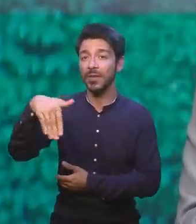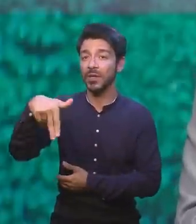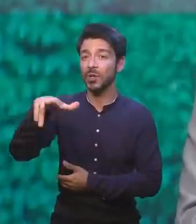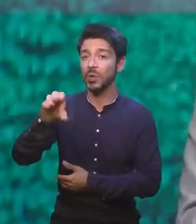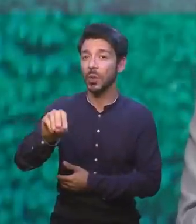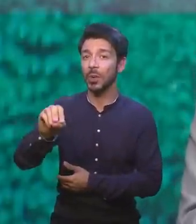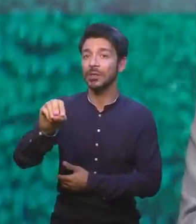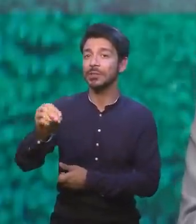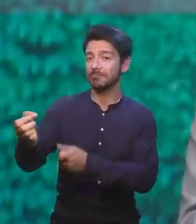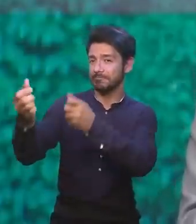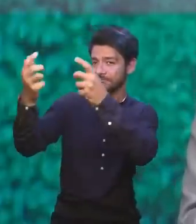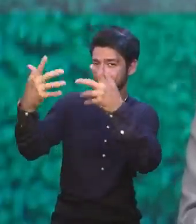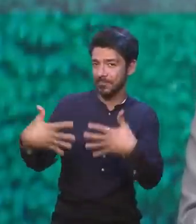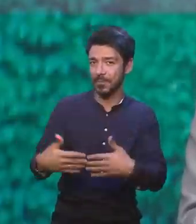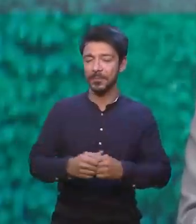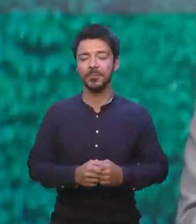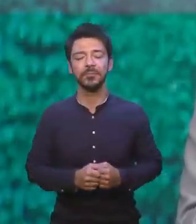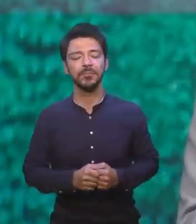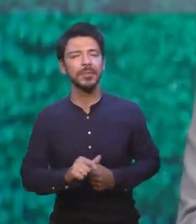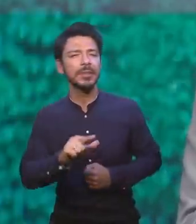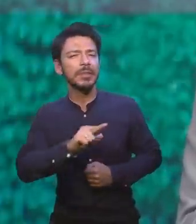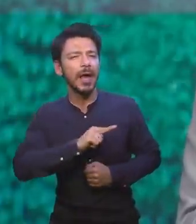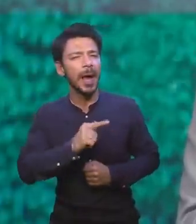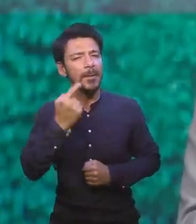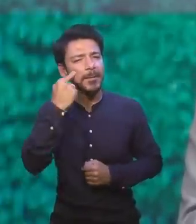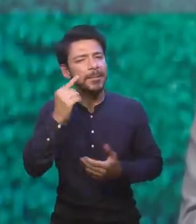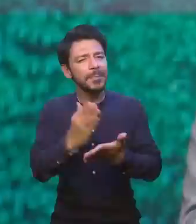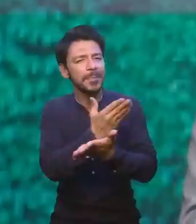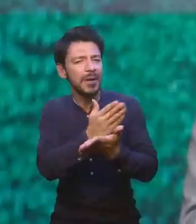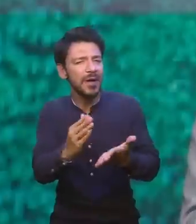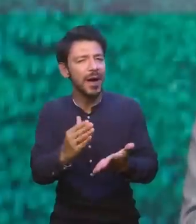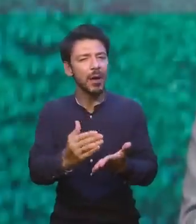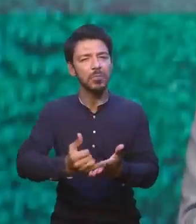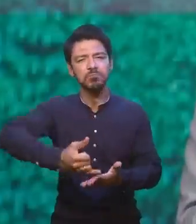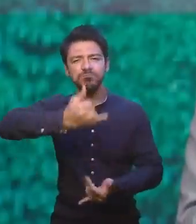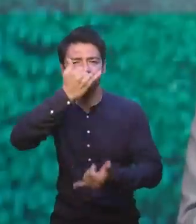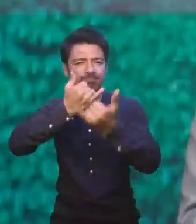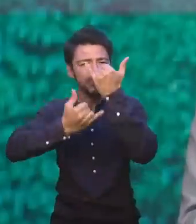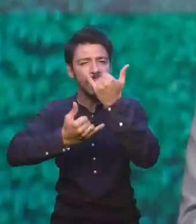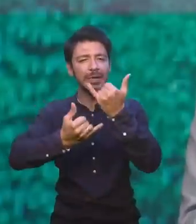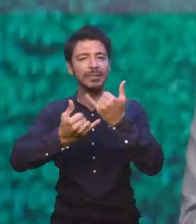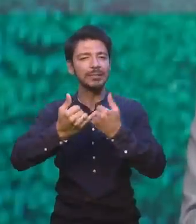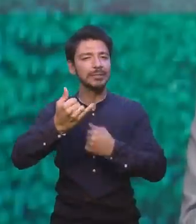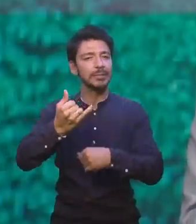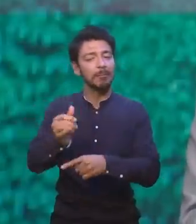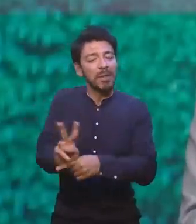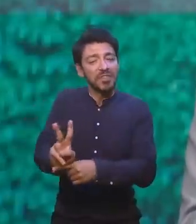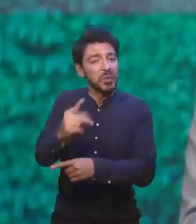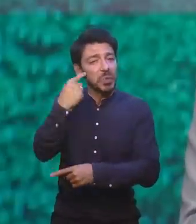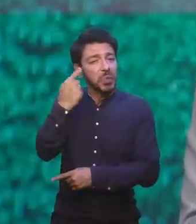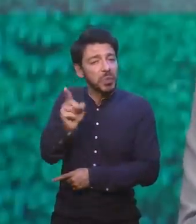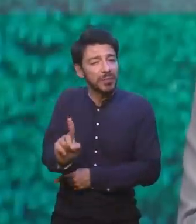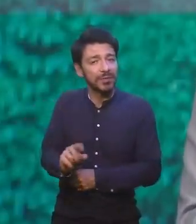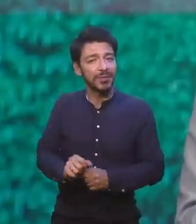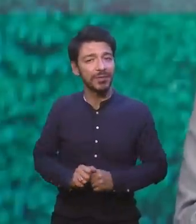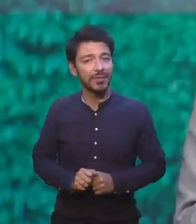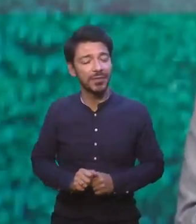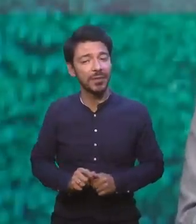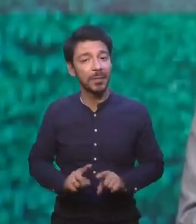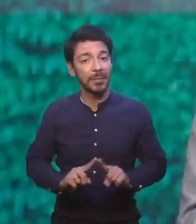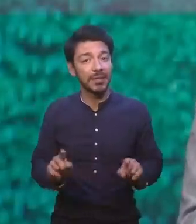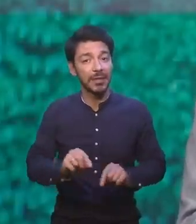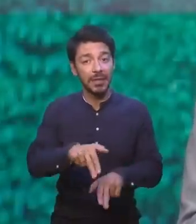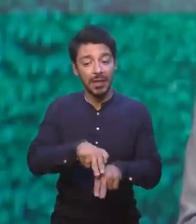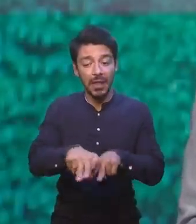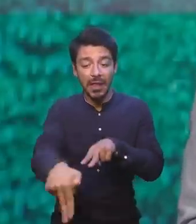trazer surpresas não supostas, fracassos não previstos. Para os que estão reencarnados, cada